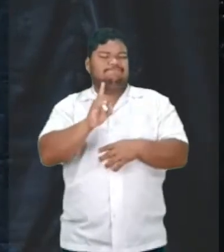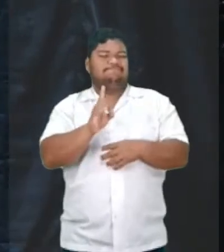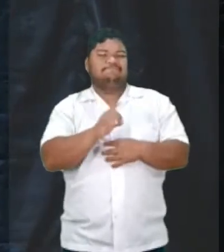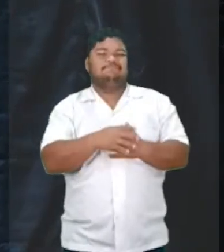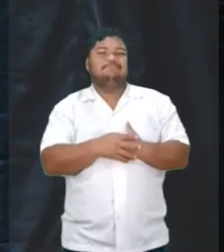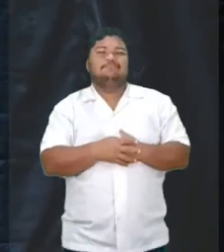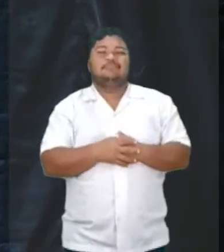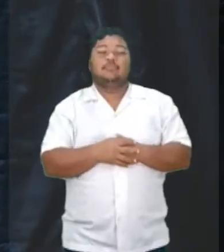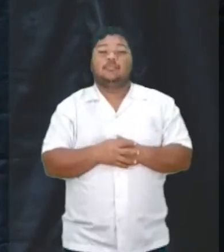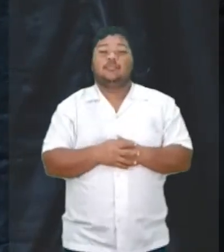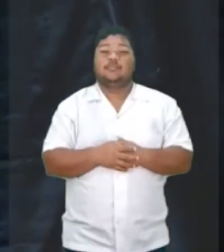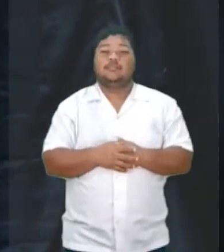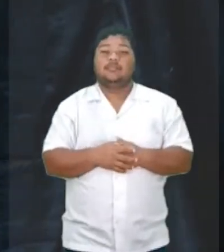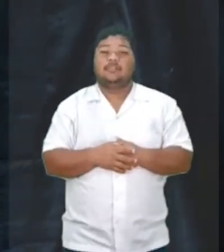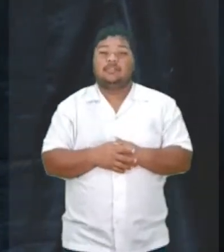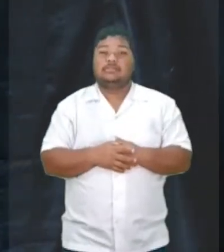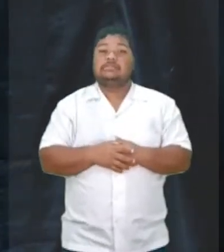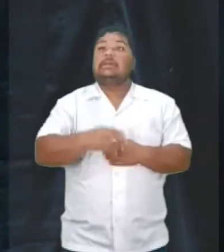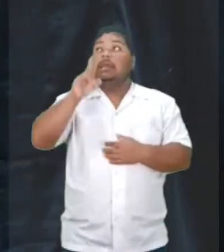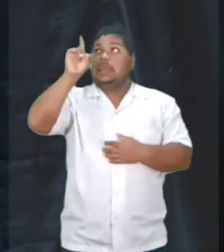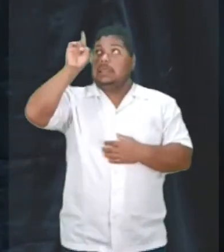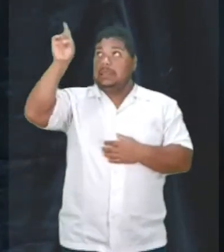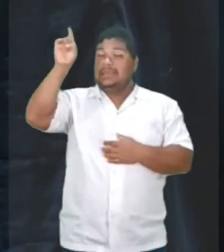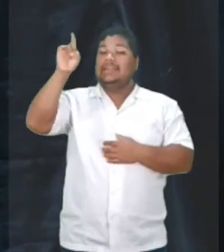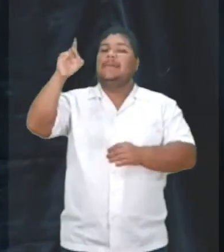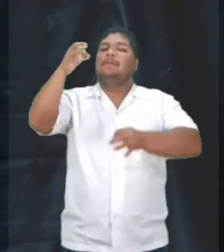Ele é a própria justiça.